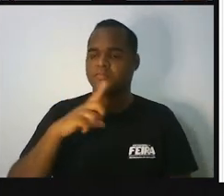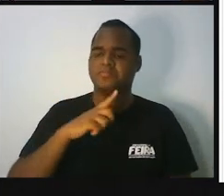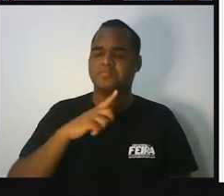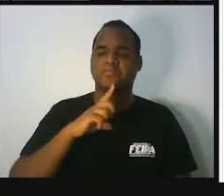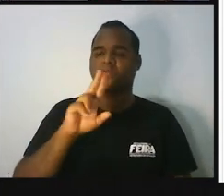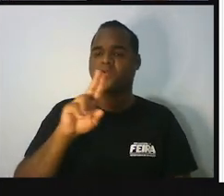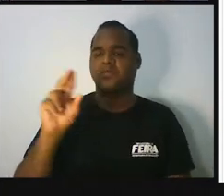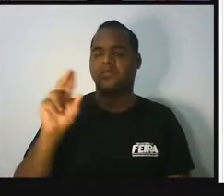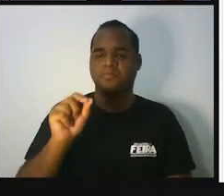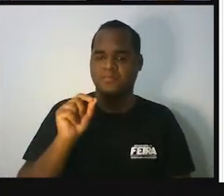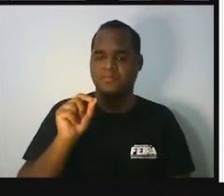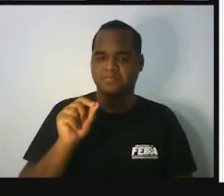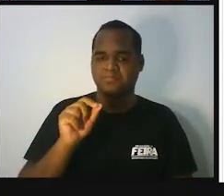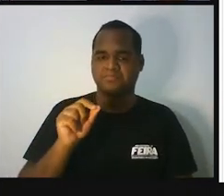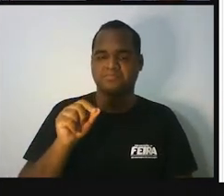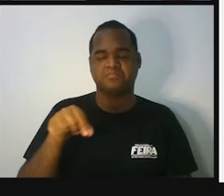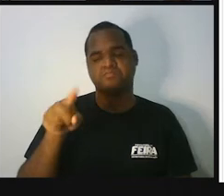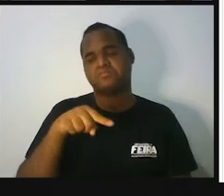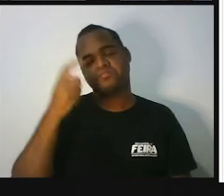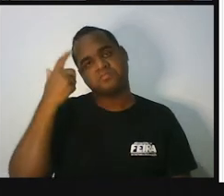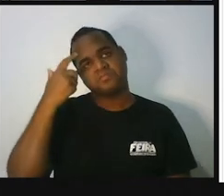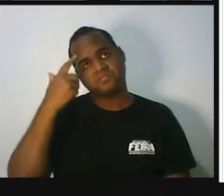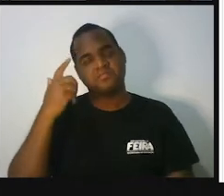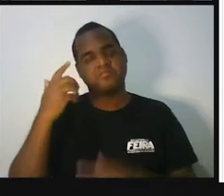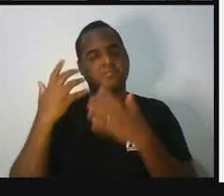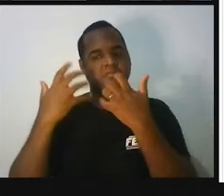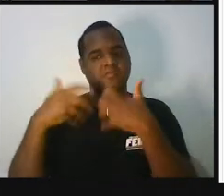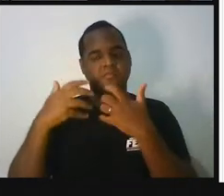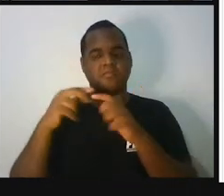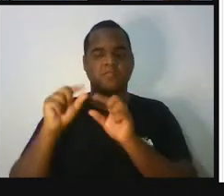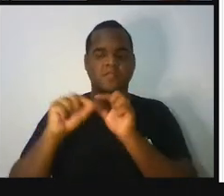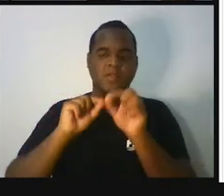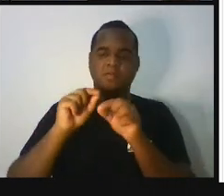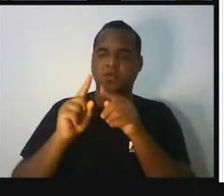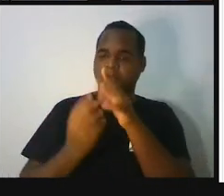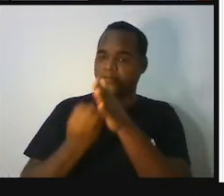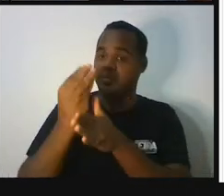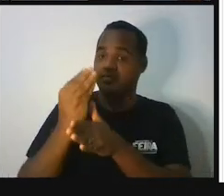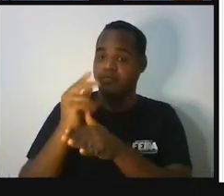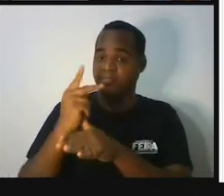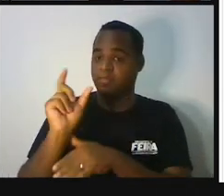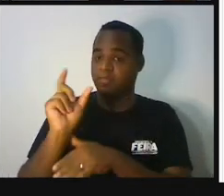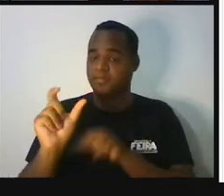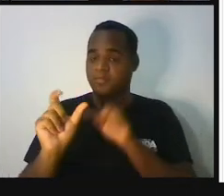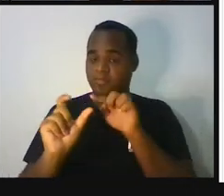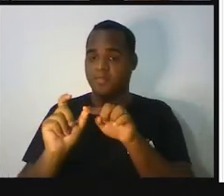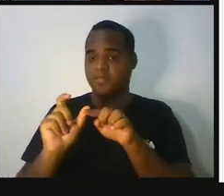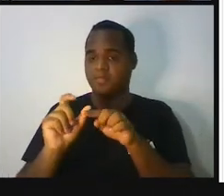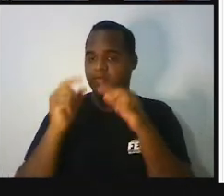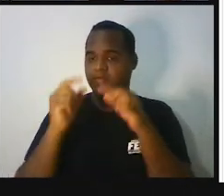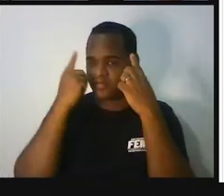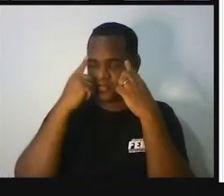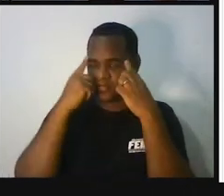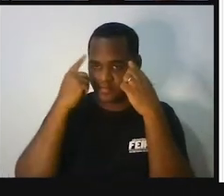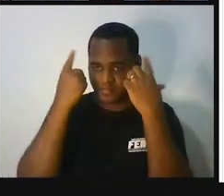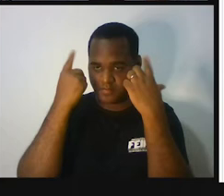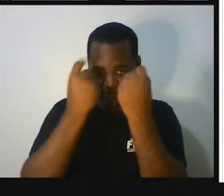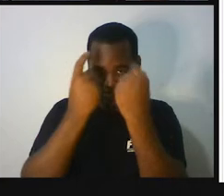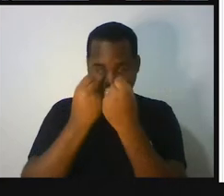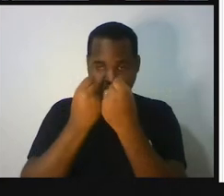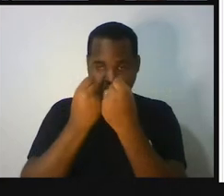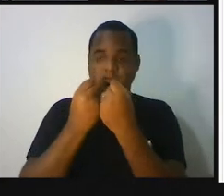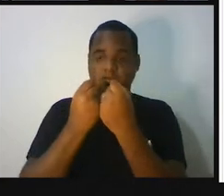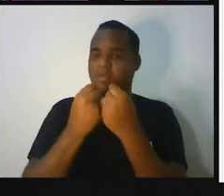polígono? Polígono, a gente pode pensar na formação da palavra que vem de origem grega, certo? E dividir ela em